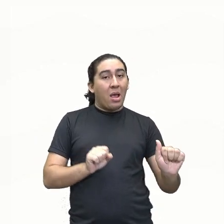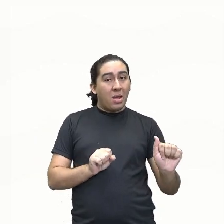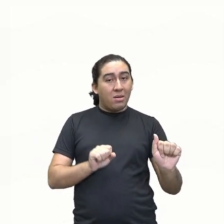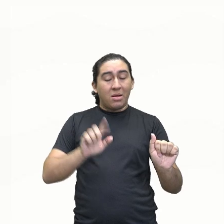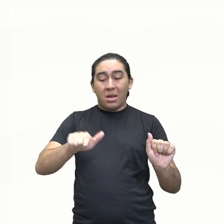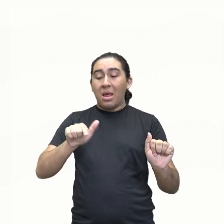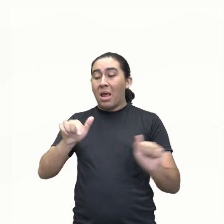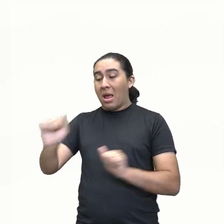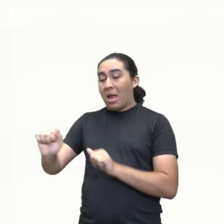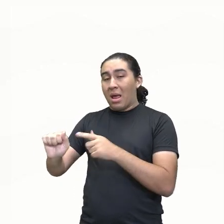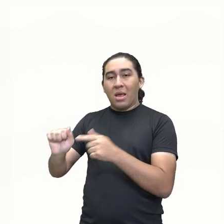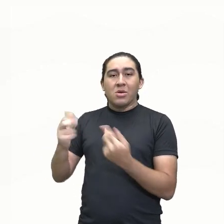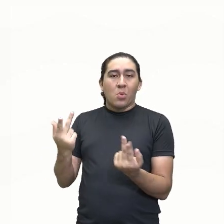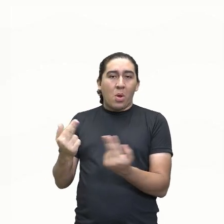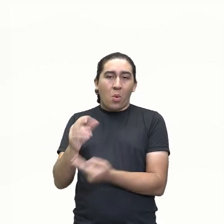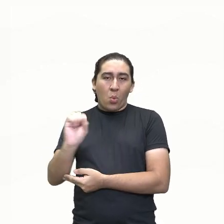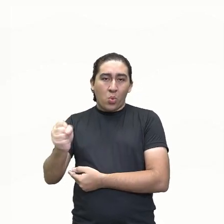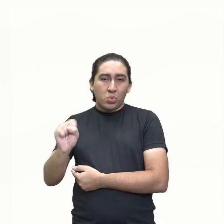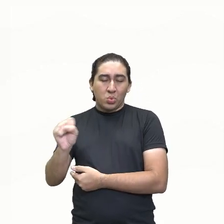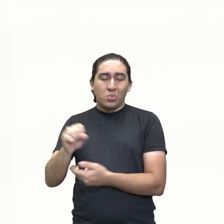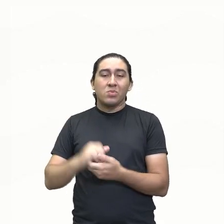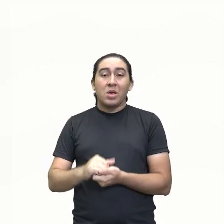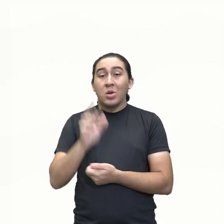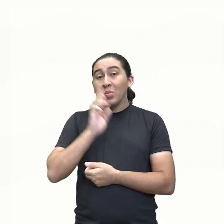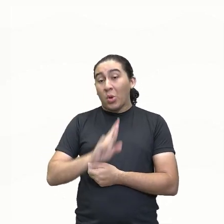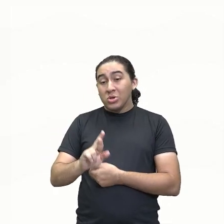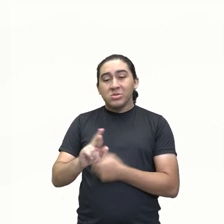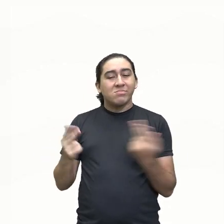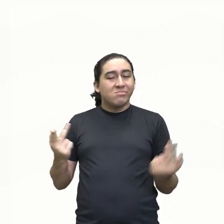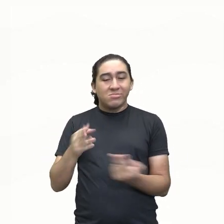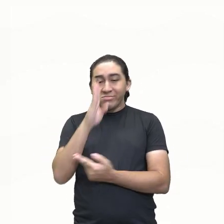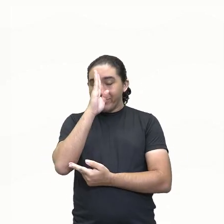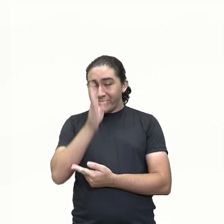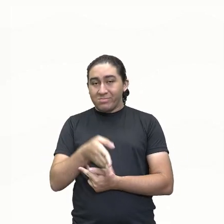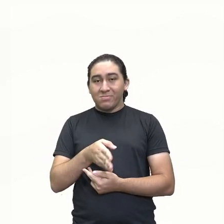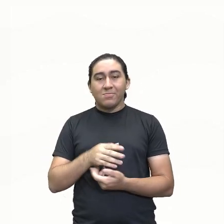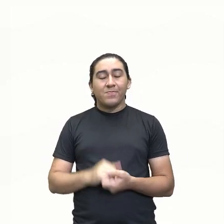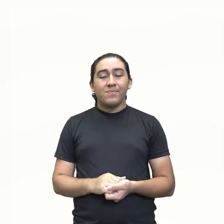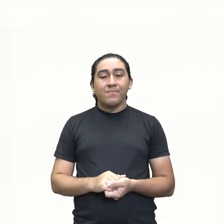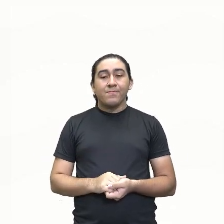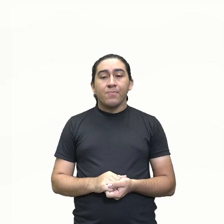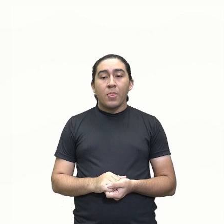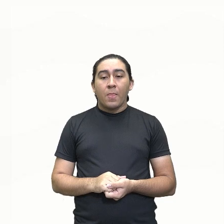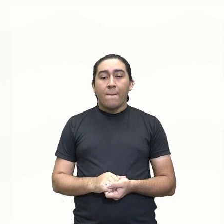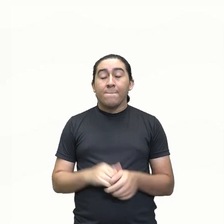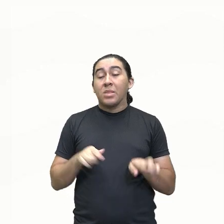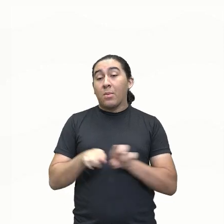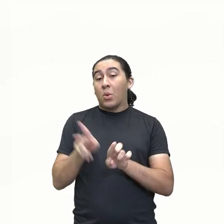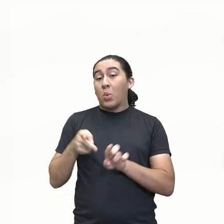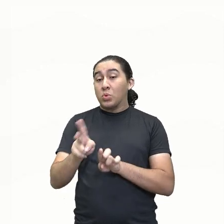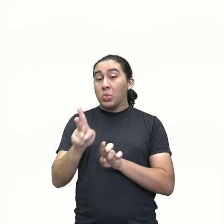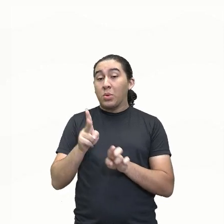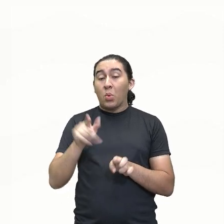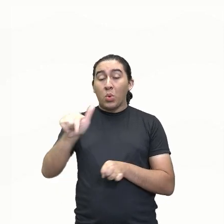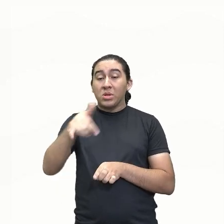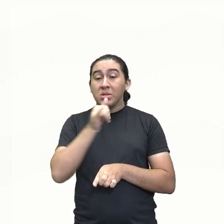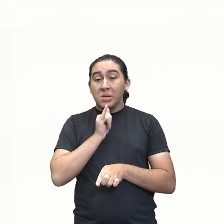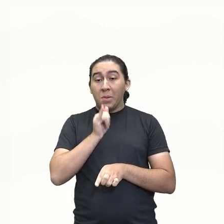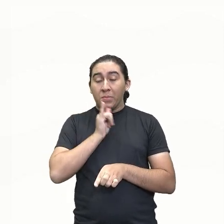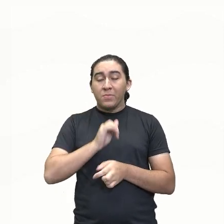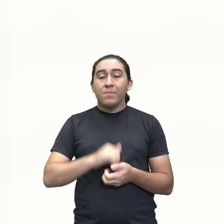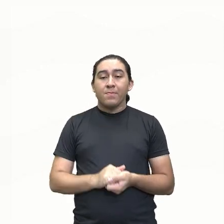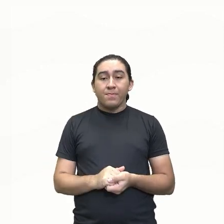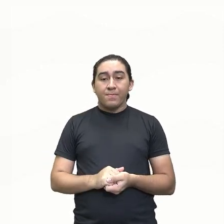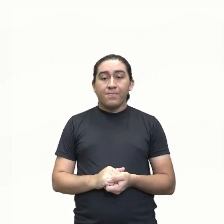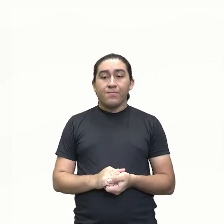A é igual a 8, tá bom? Resultados imediatos, ok? Continuando, mais um exemplo aqui, ó, de